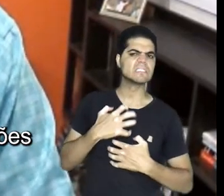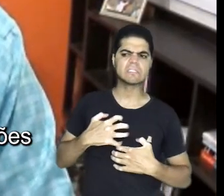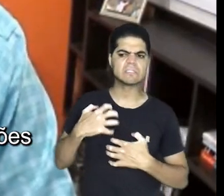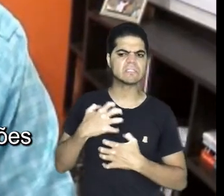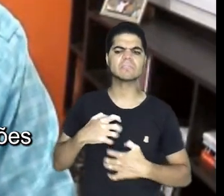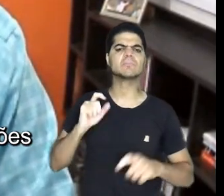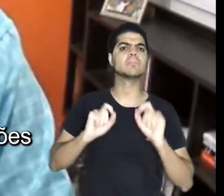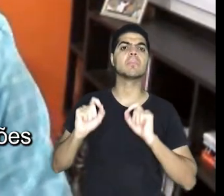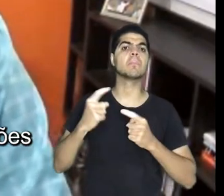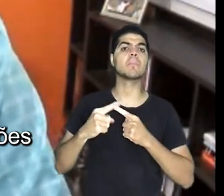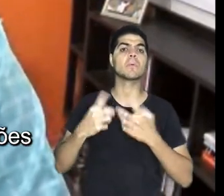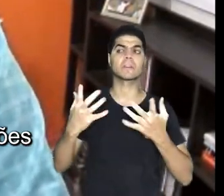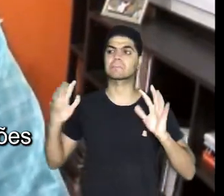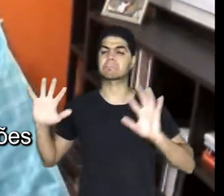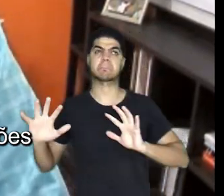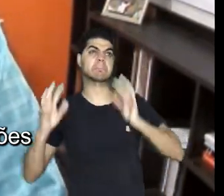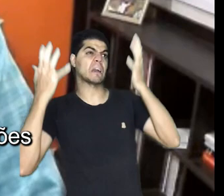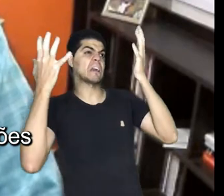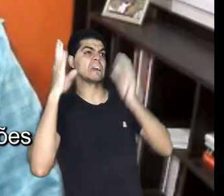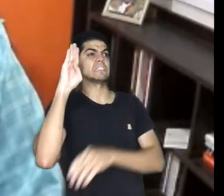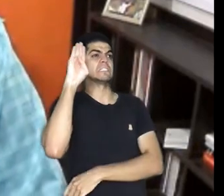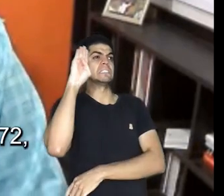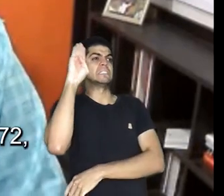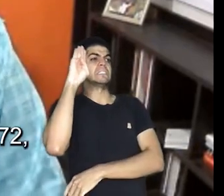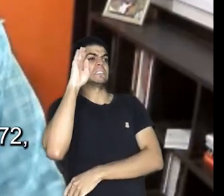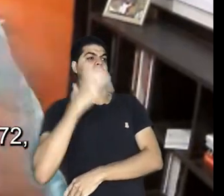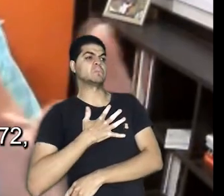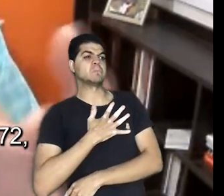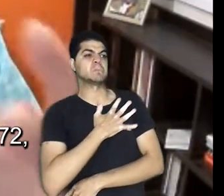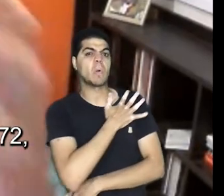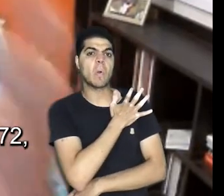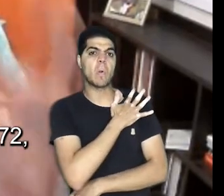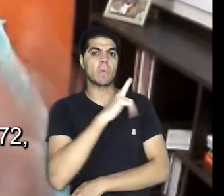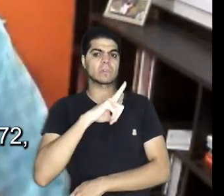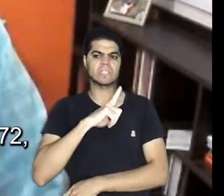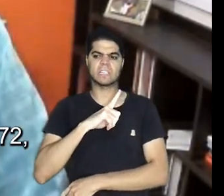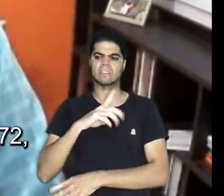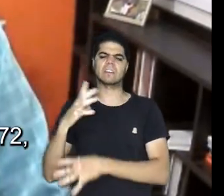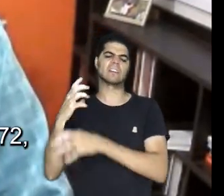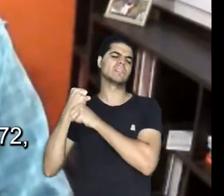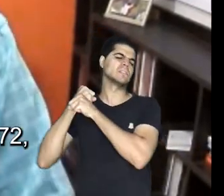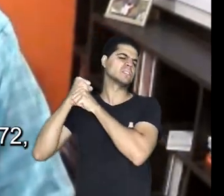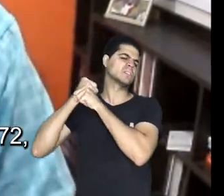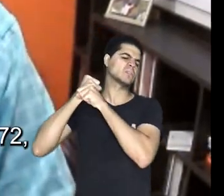das comemorações do regime militar, principalmente do Sesc Centenário de